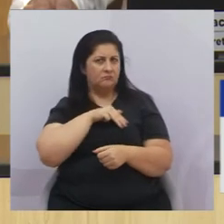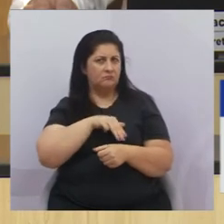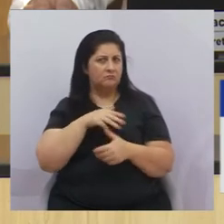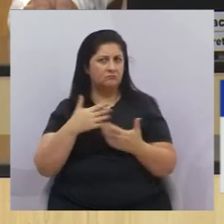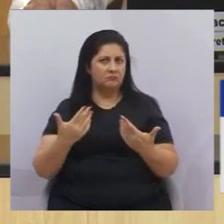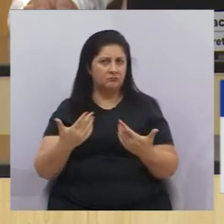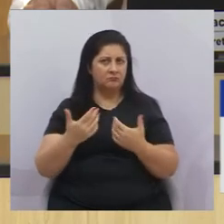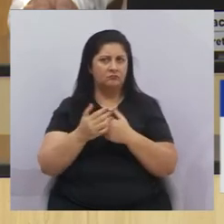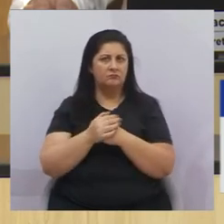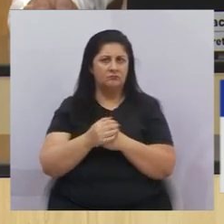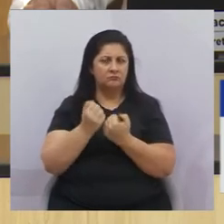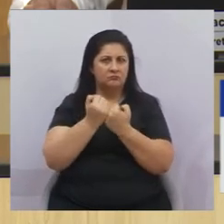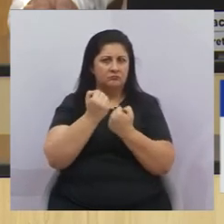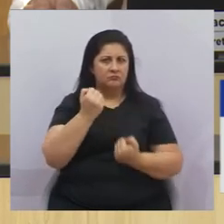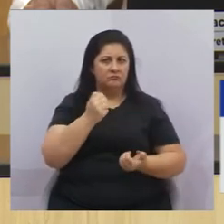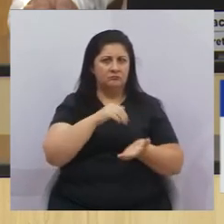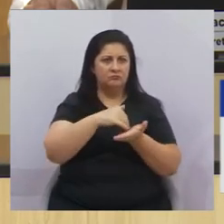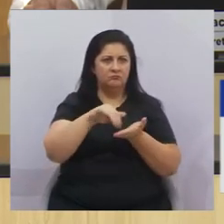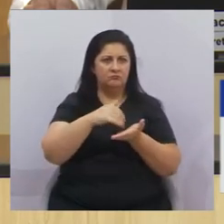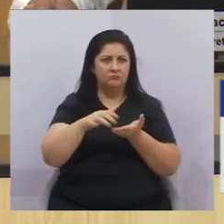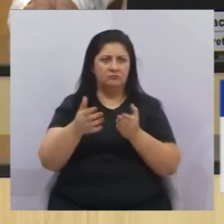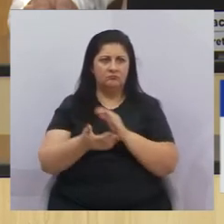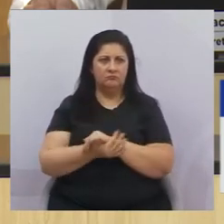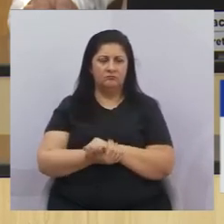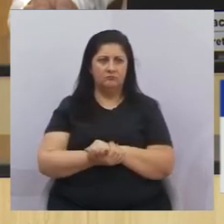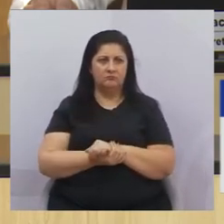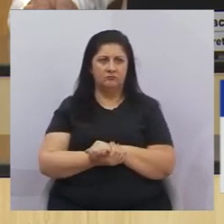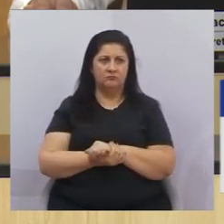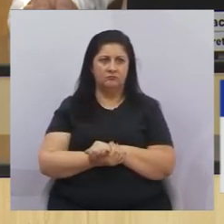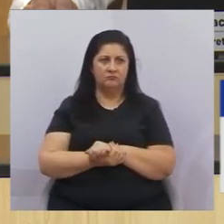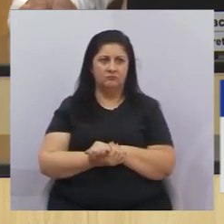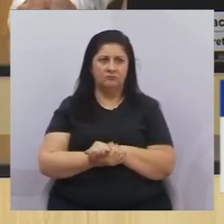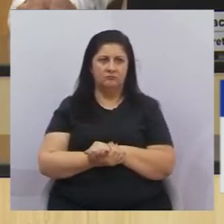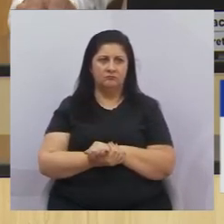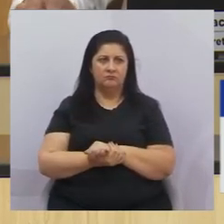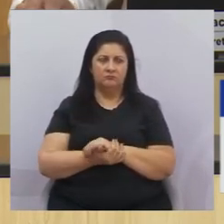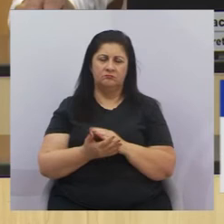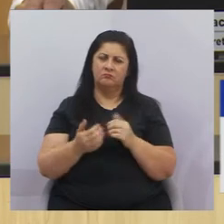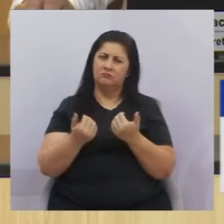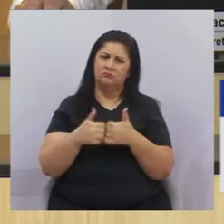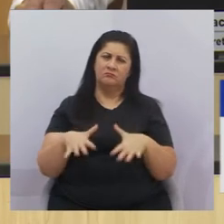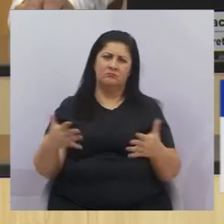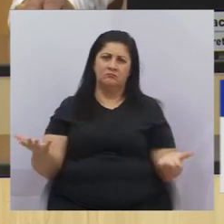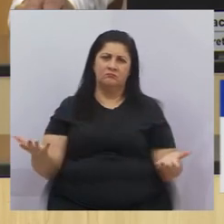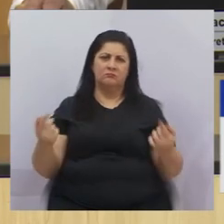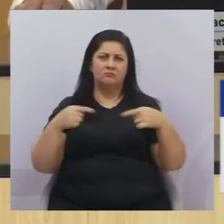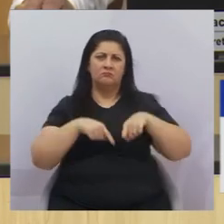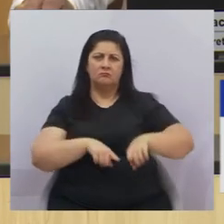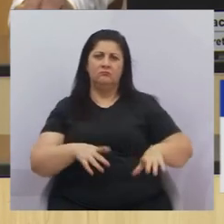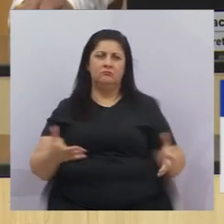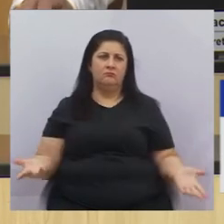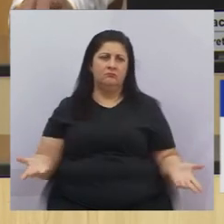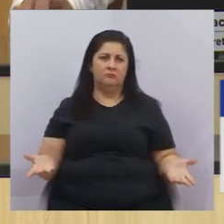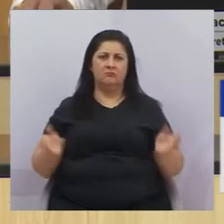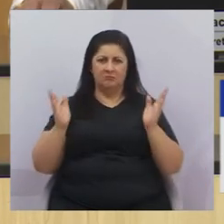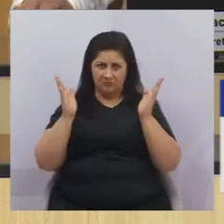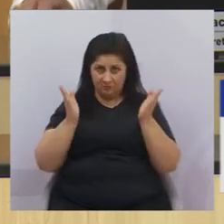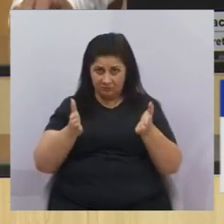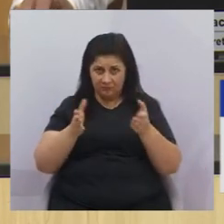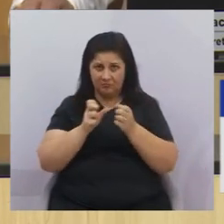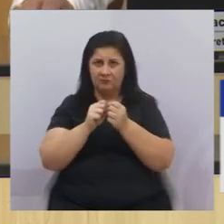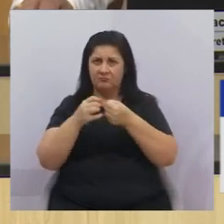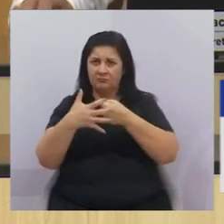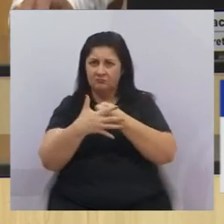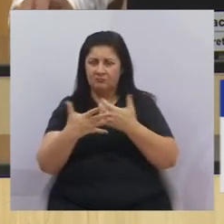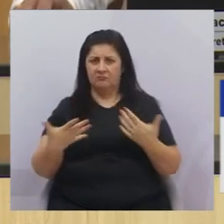do subsecretário, mantiveram um valor do subsecretário. Então, eu sou contra, agora na pandemia, por mais